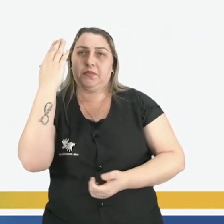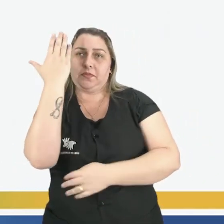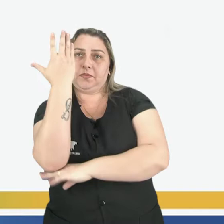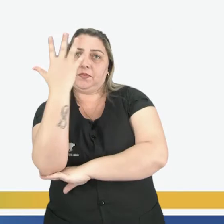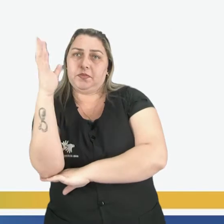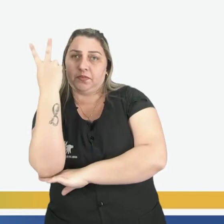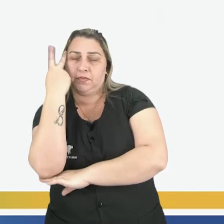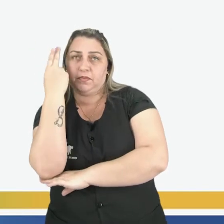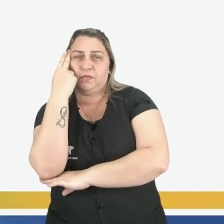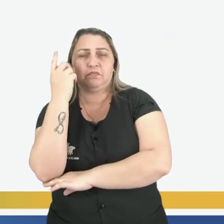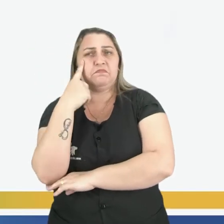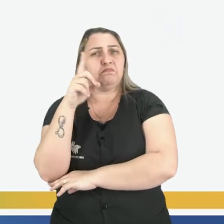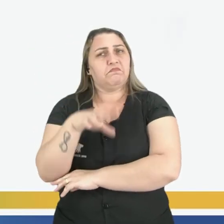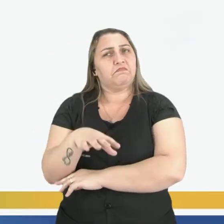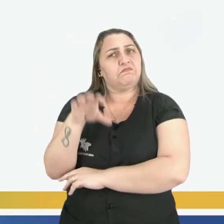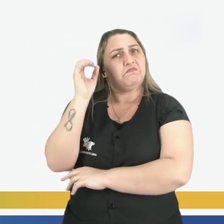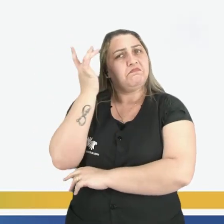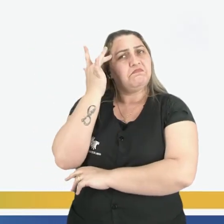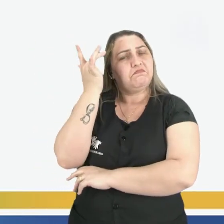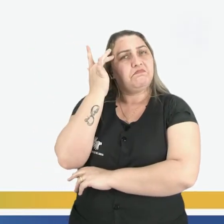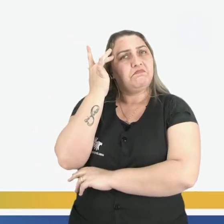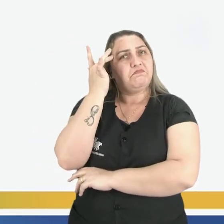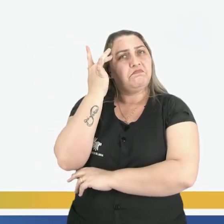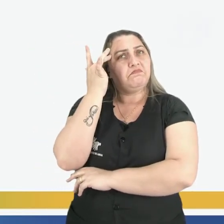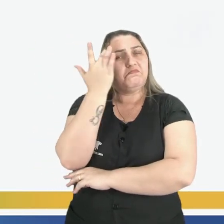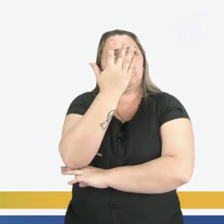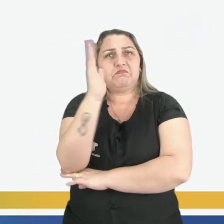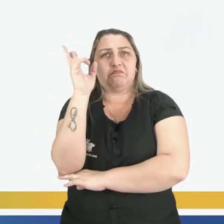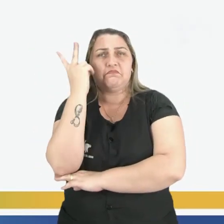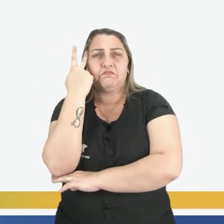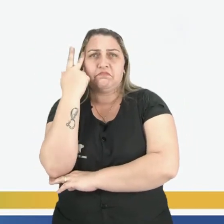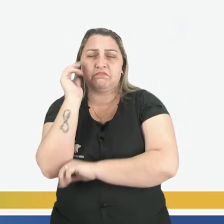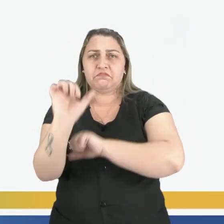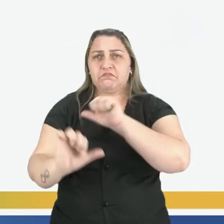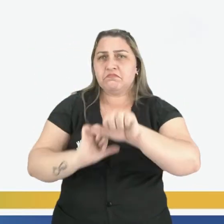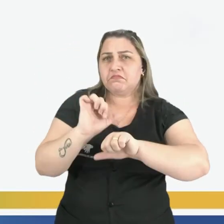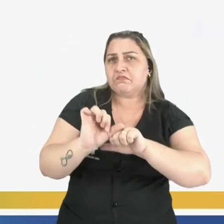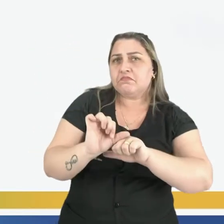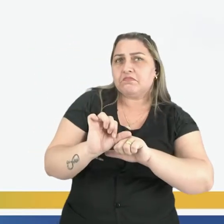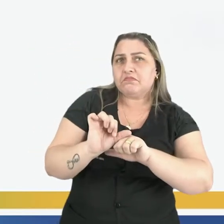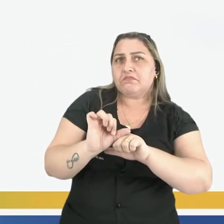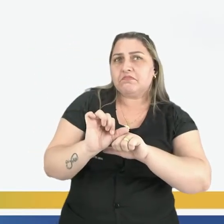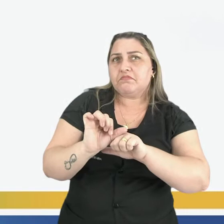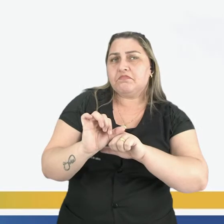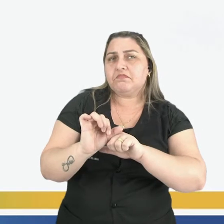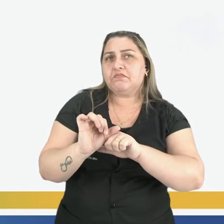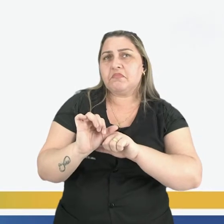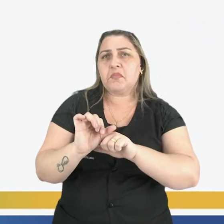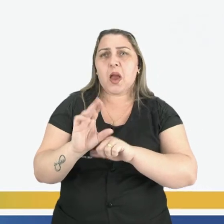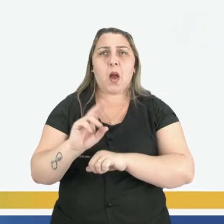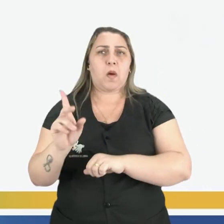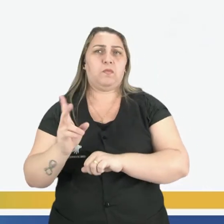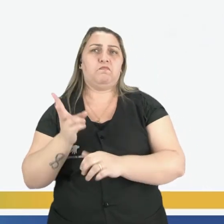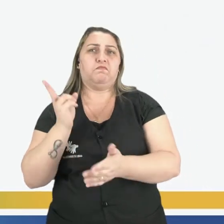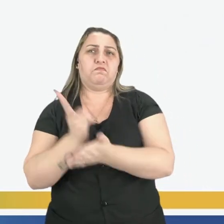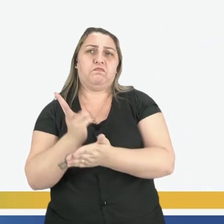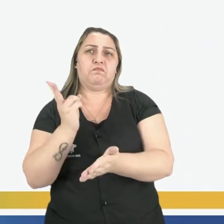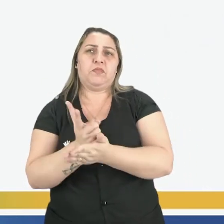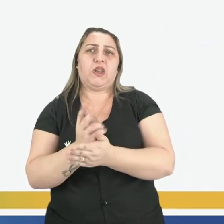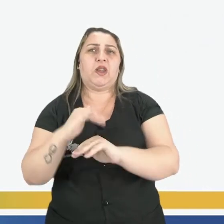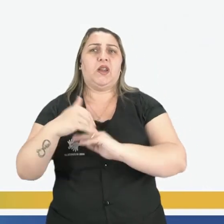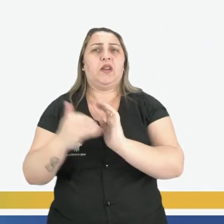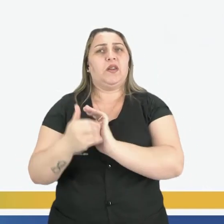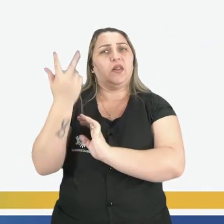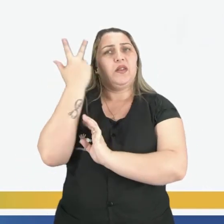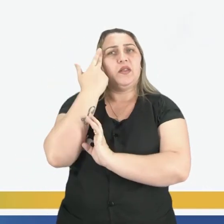observar? Você acha que essa paisagem, ela foi modificada? Ou você acha que ela está toda